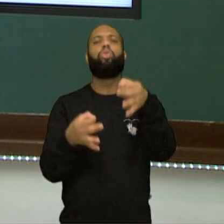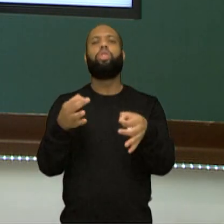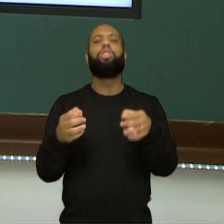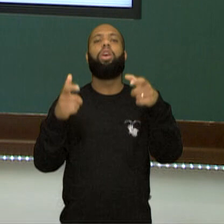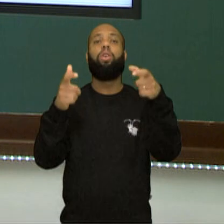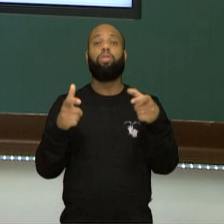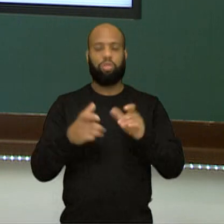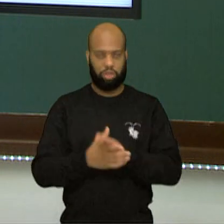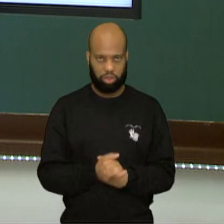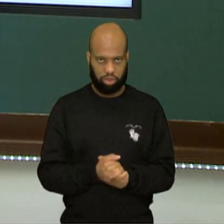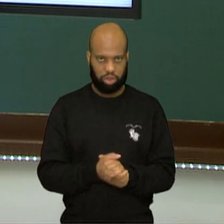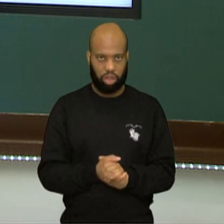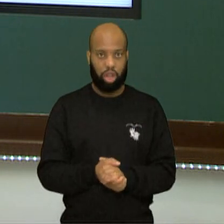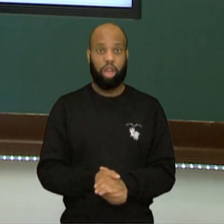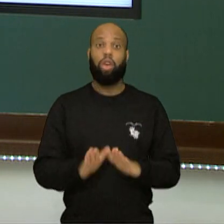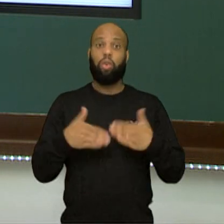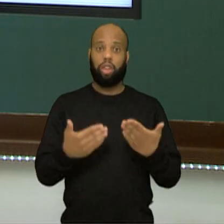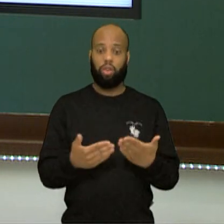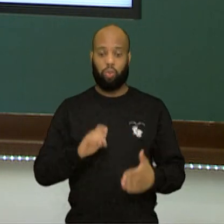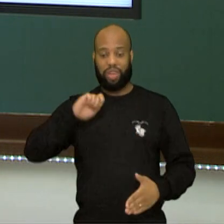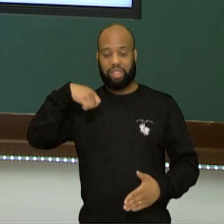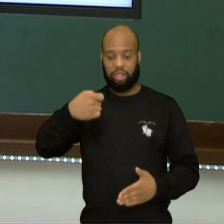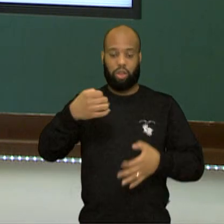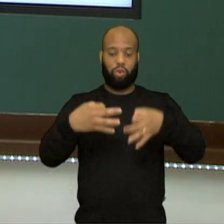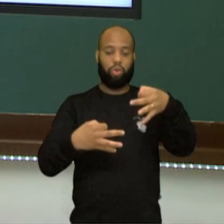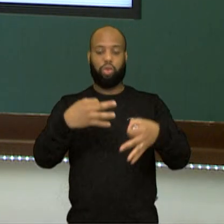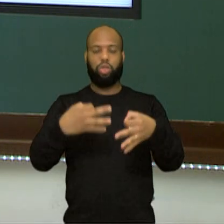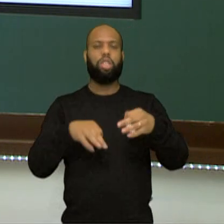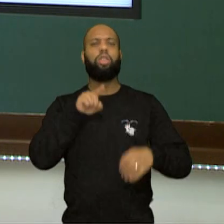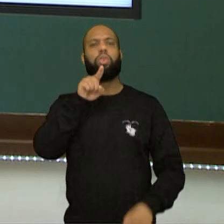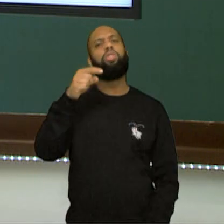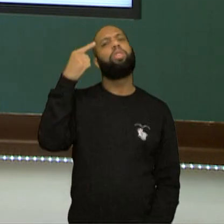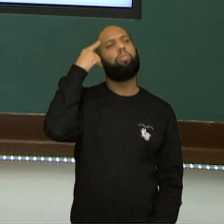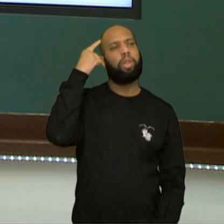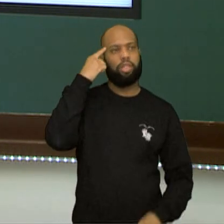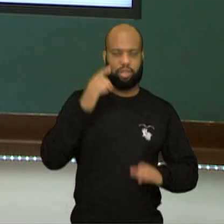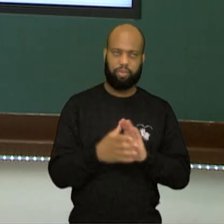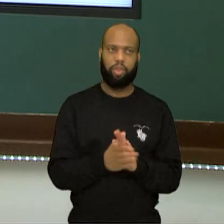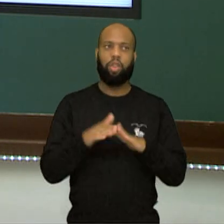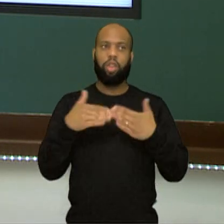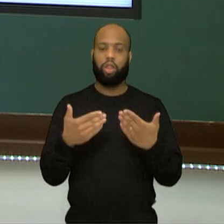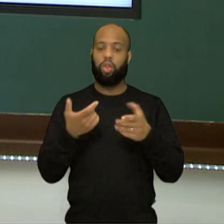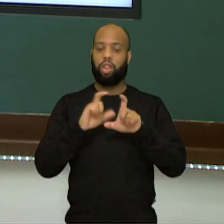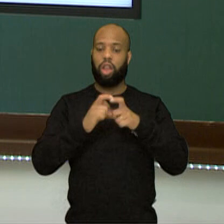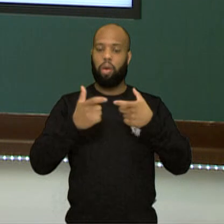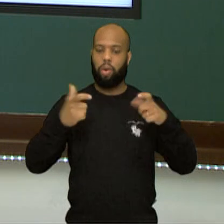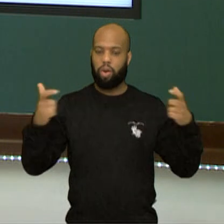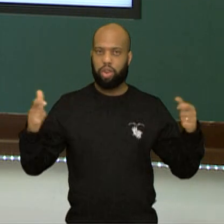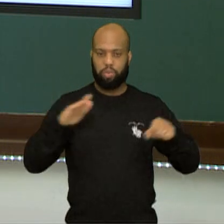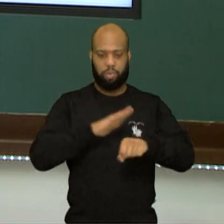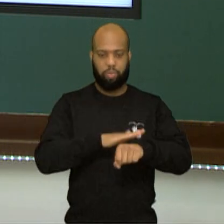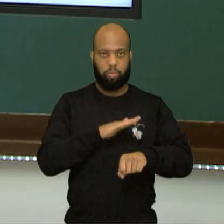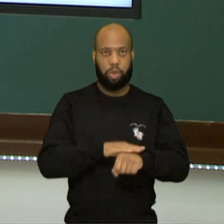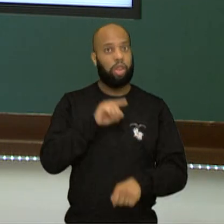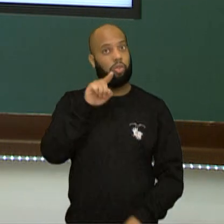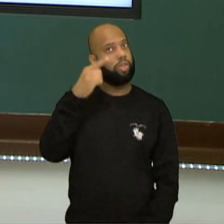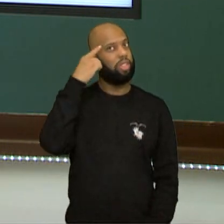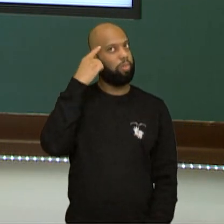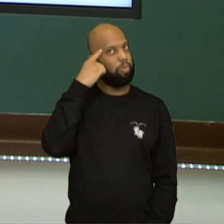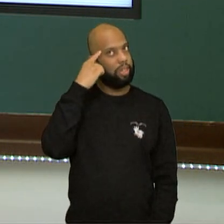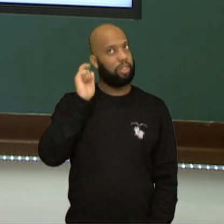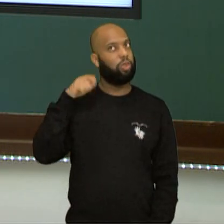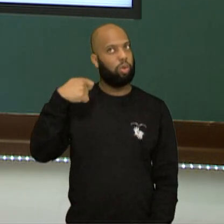justiça também, o que vem à cabeça essa palavra? Vai lá. Na maioria das vezes, você vai pensar em advogado,